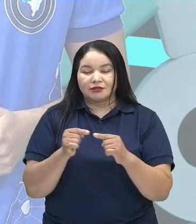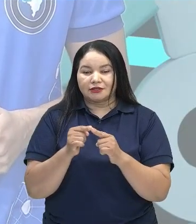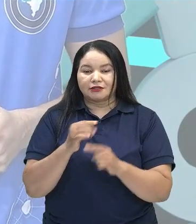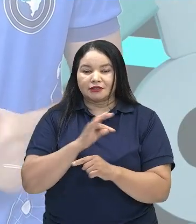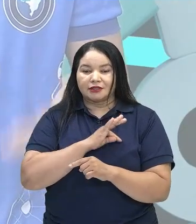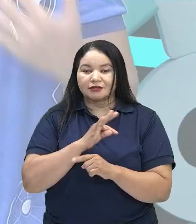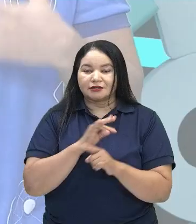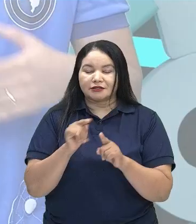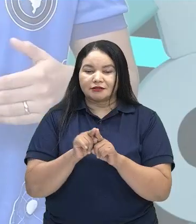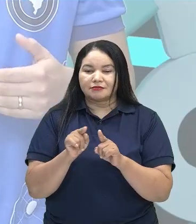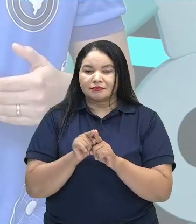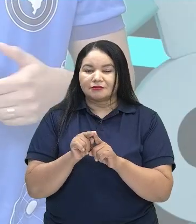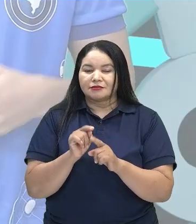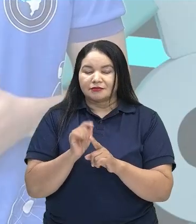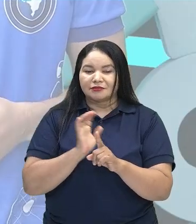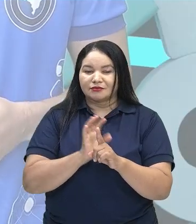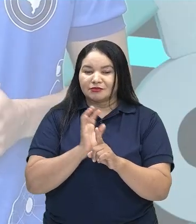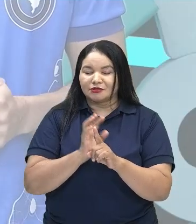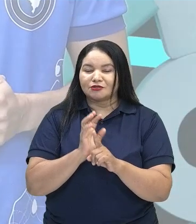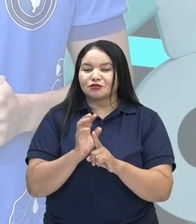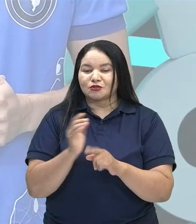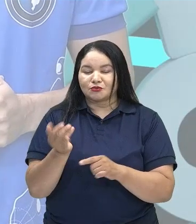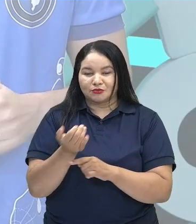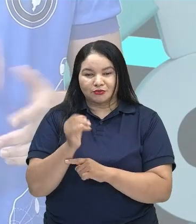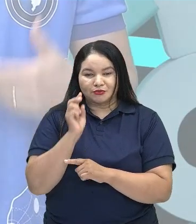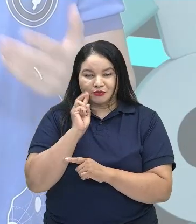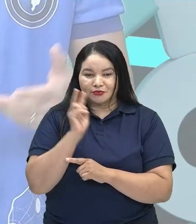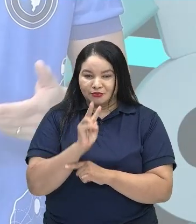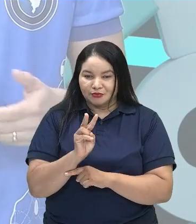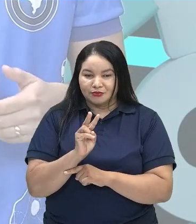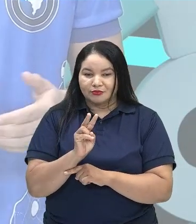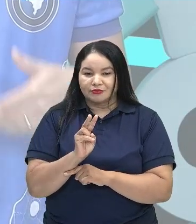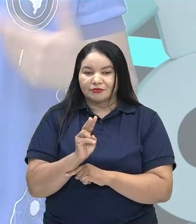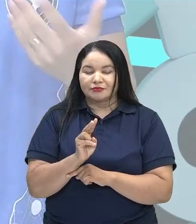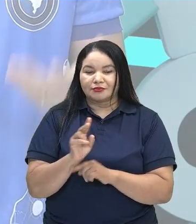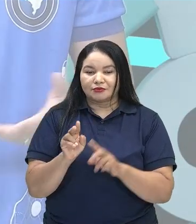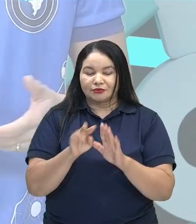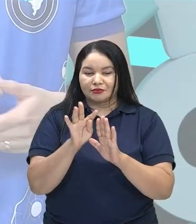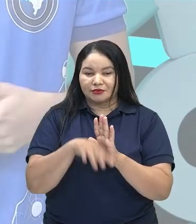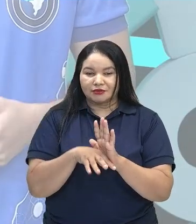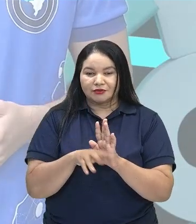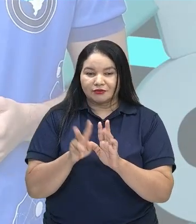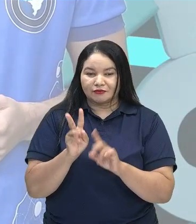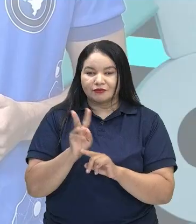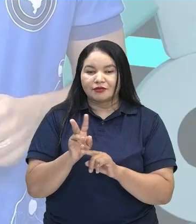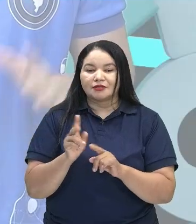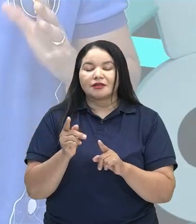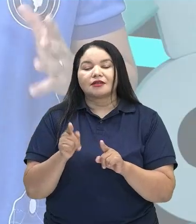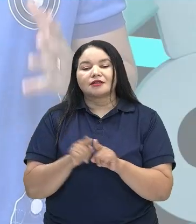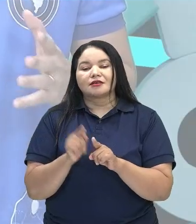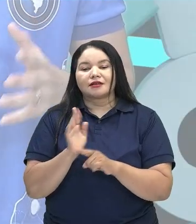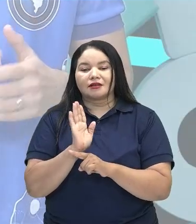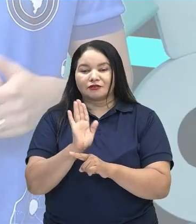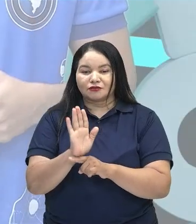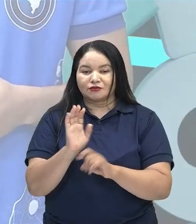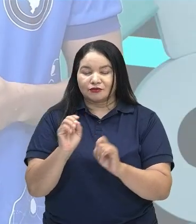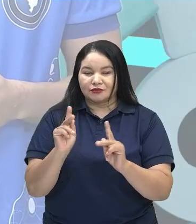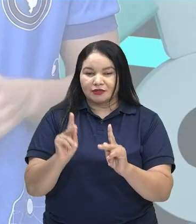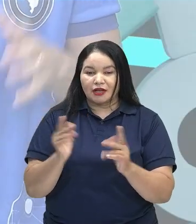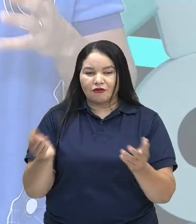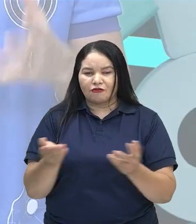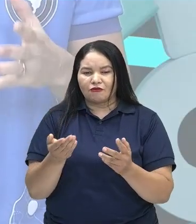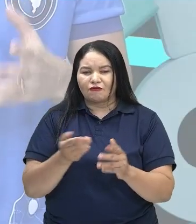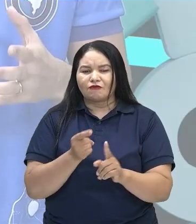de persuasão que nós temos visto, né, durante o texto. Então, como elas nos ajudam. Mas vamos